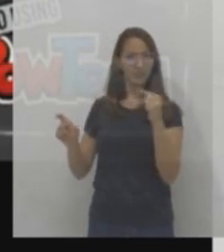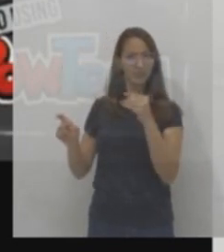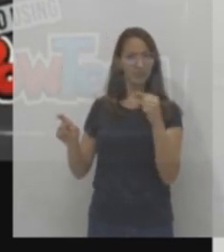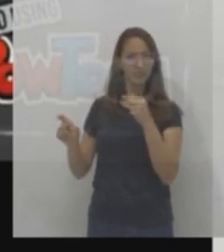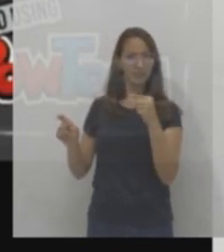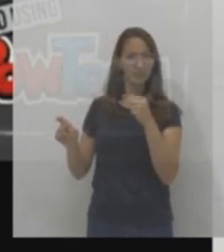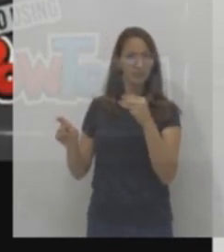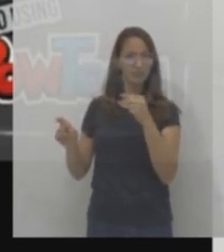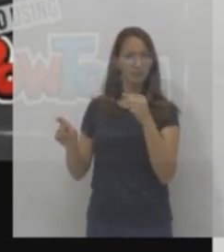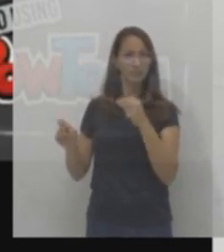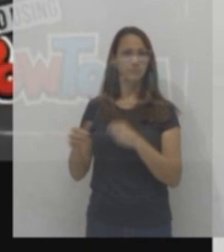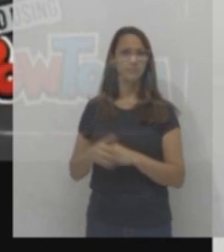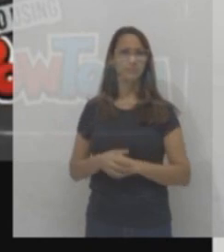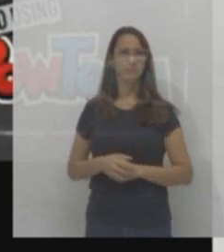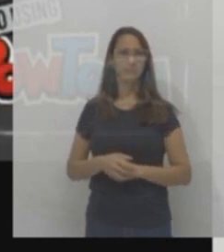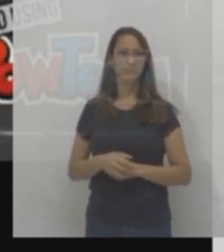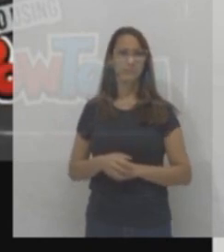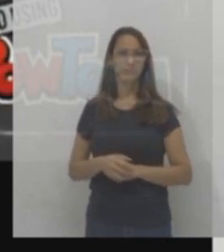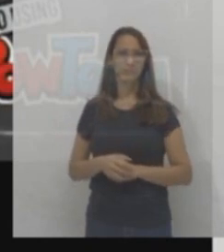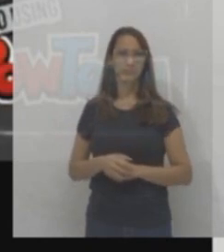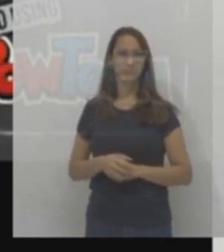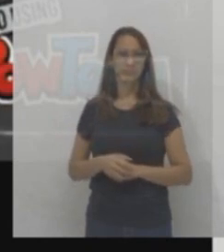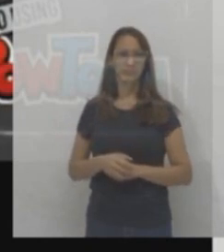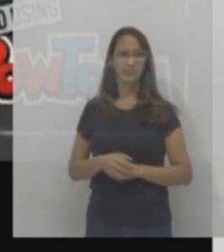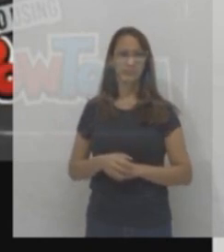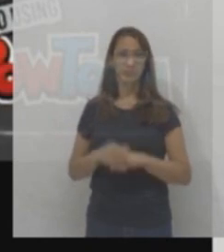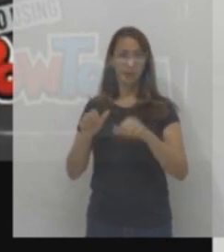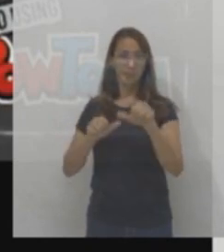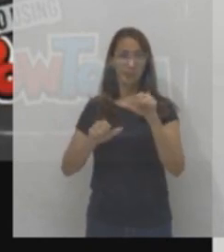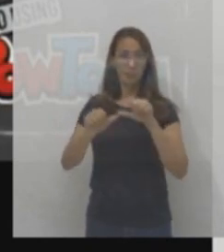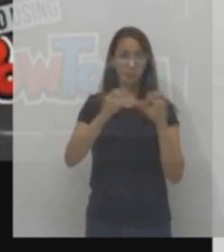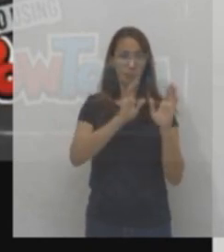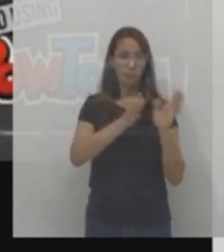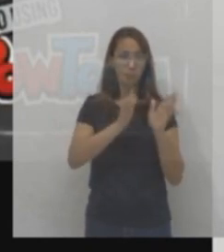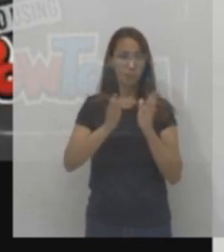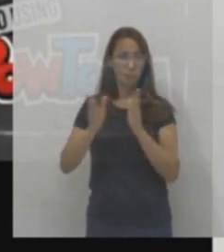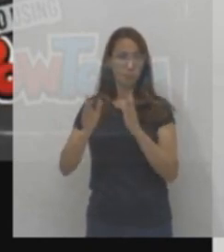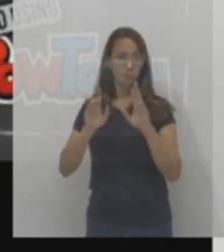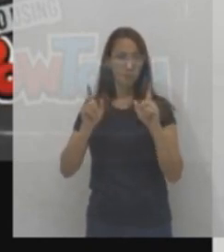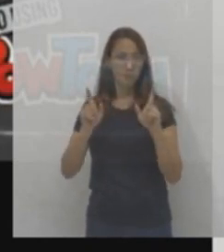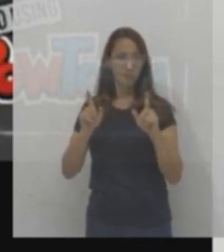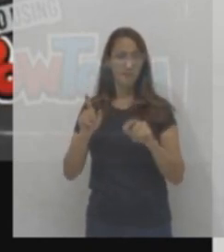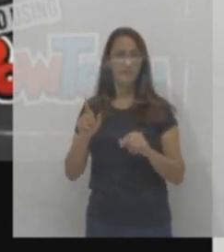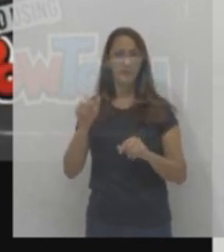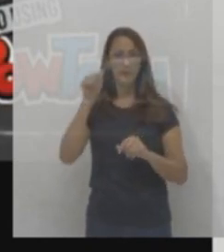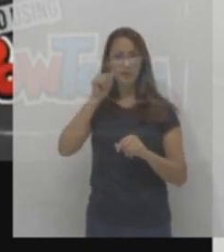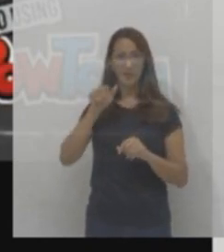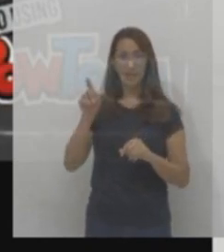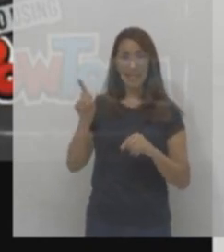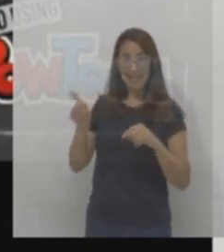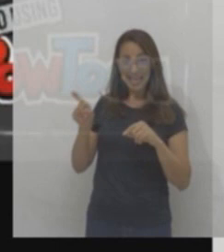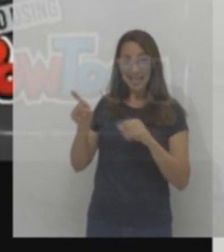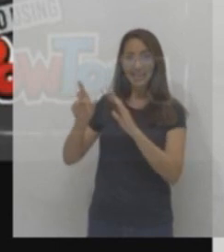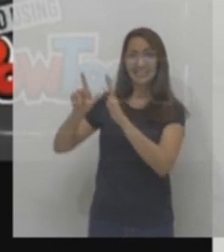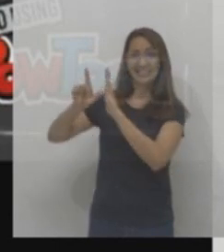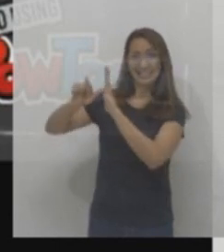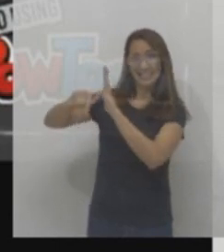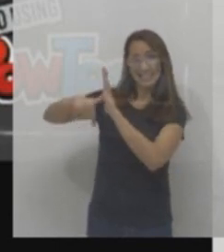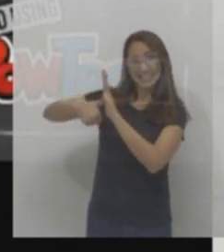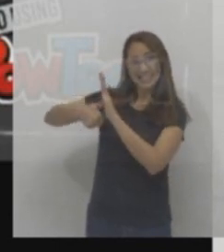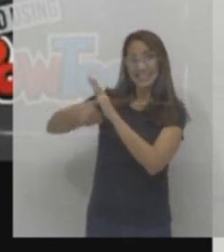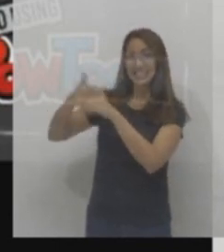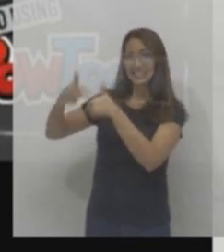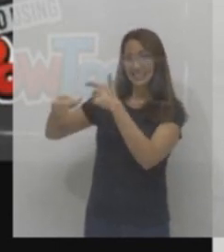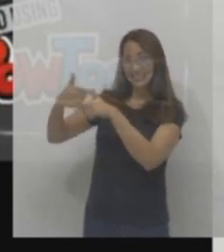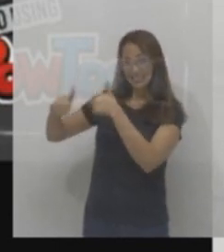condicional está vindo aqui no finalzinho e o resultado está no início. She'll be late for work. Ela vai se atrasar para o trabalho